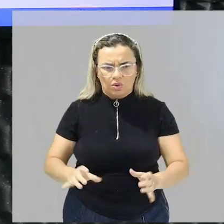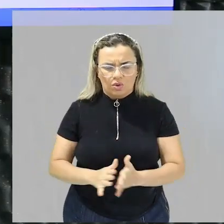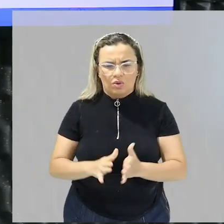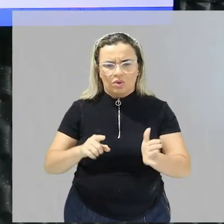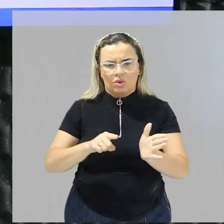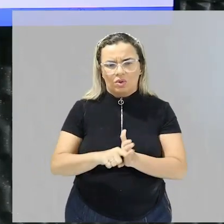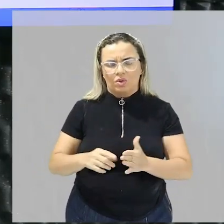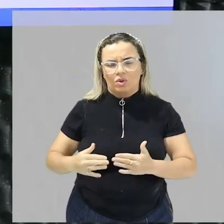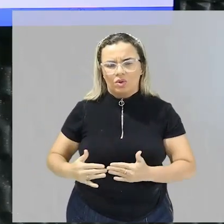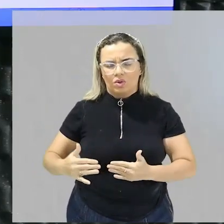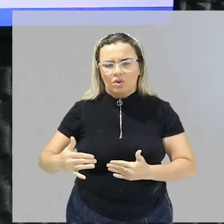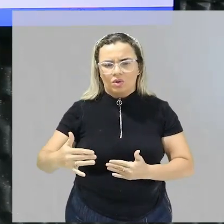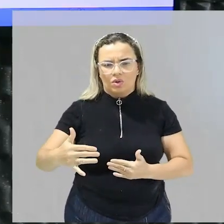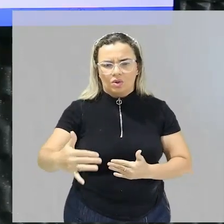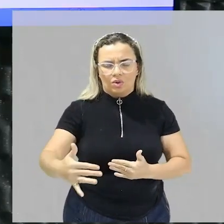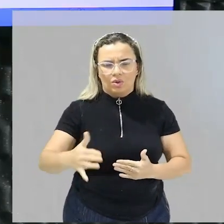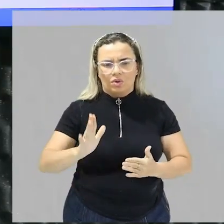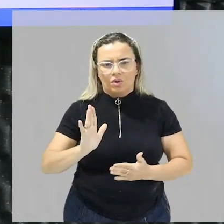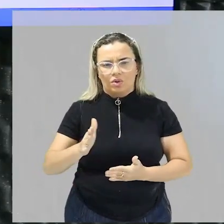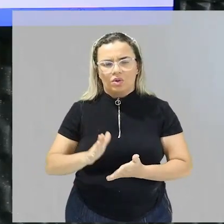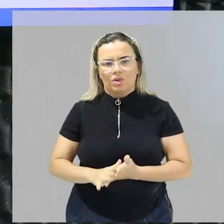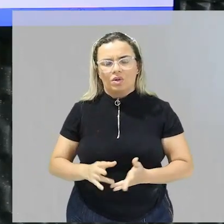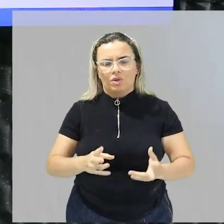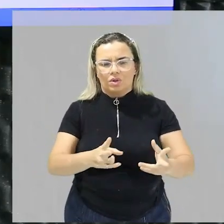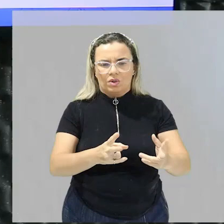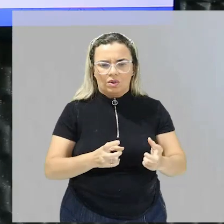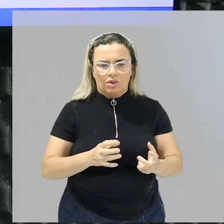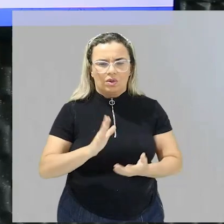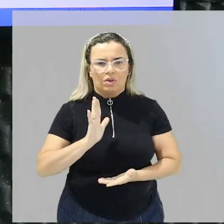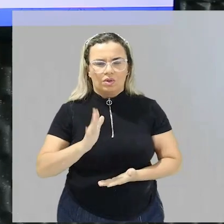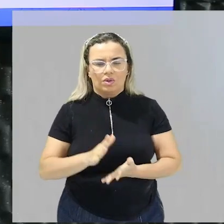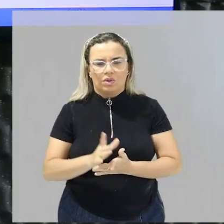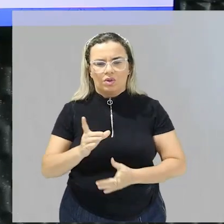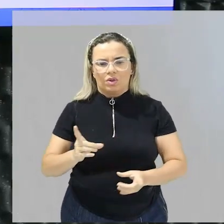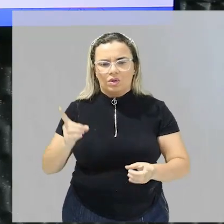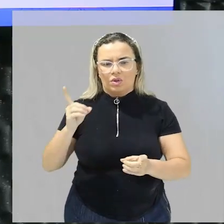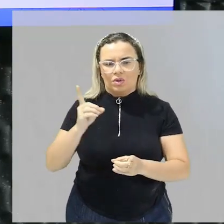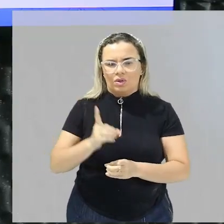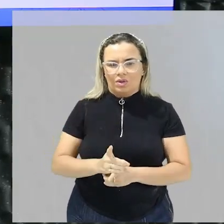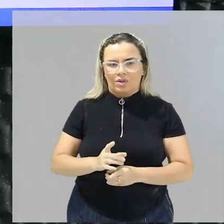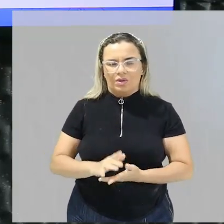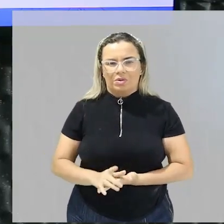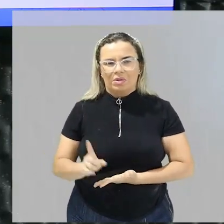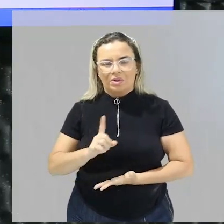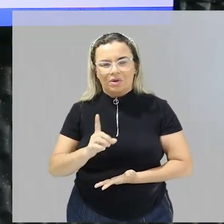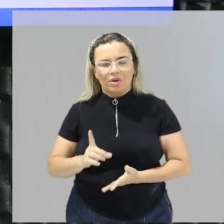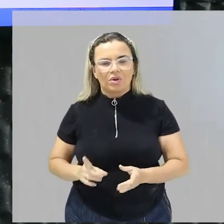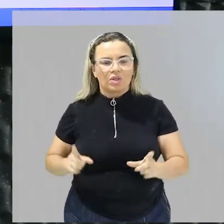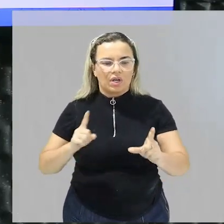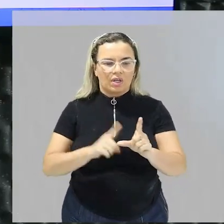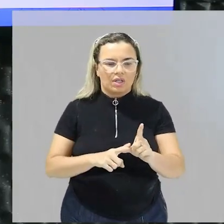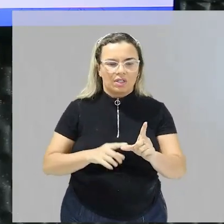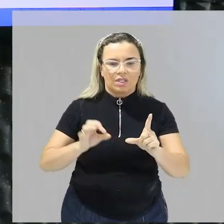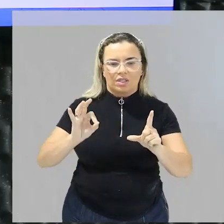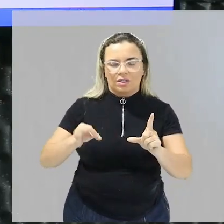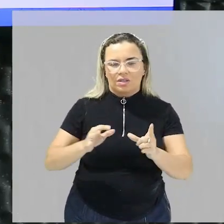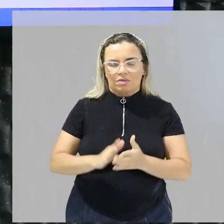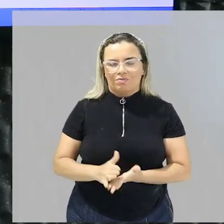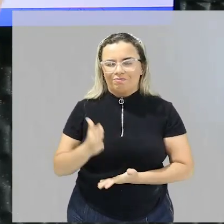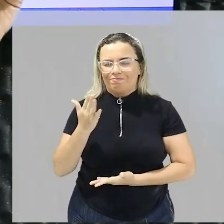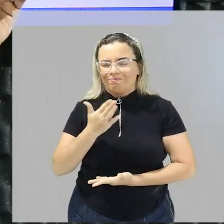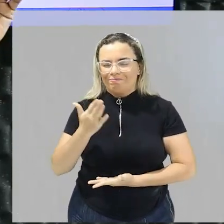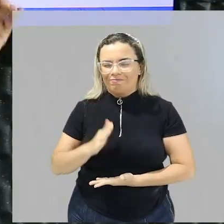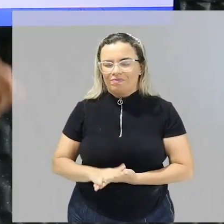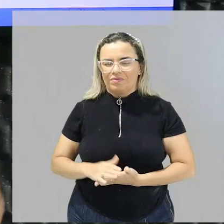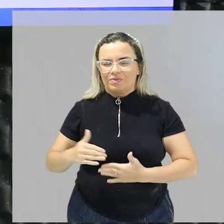vai dar prosseguimento. Você já percebeu que a gente já encontrou o gabarito, mas faz de conta que não, faz de conta que a gente nem olhou para isso aqui e a gente vai